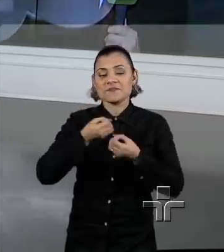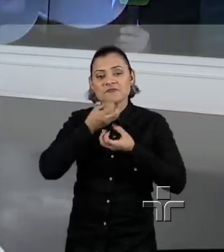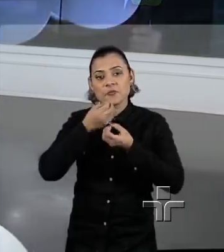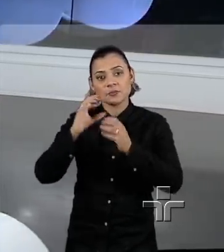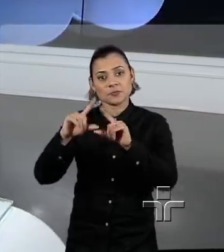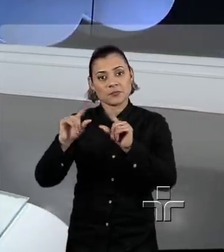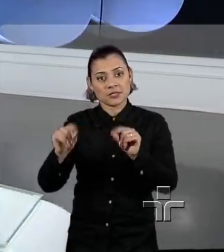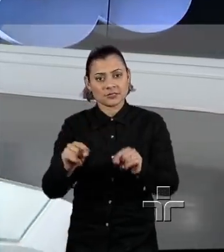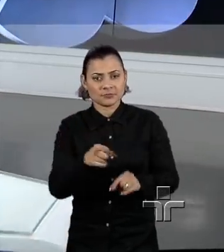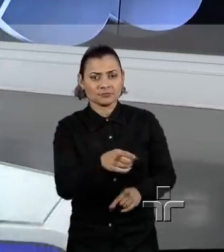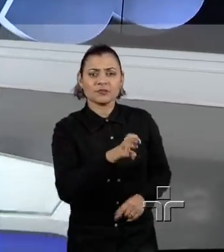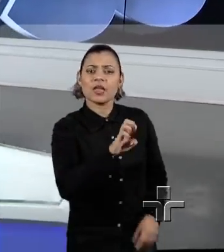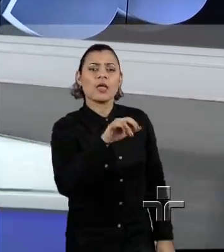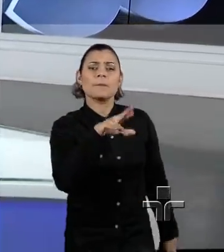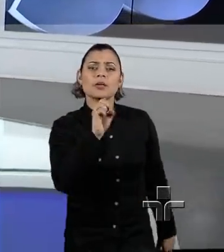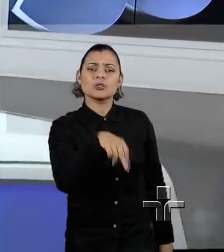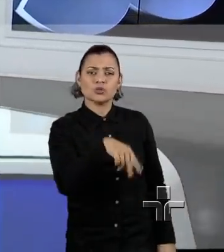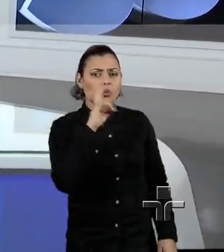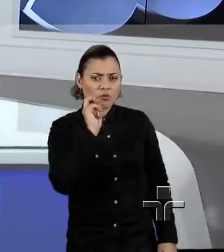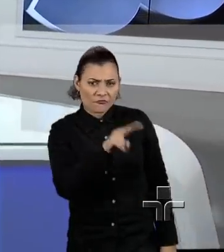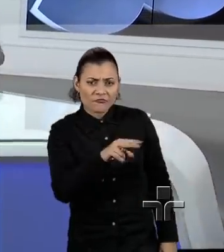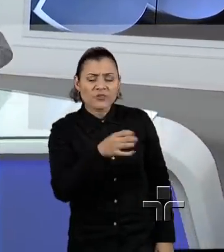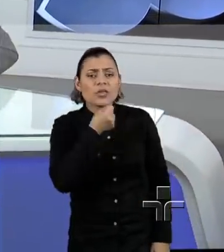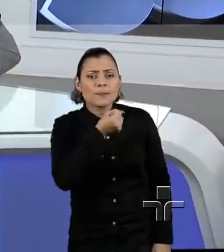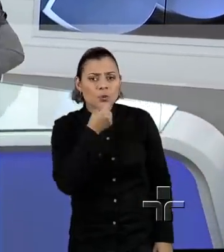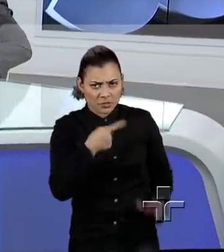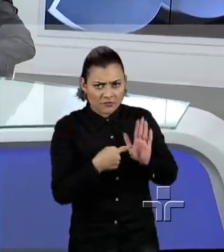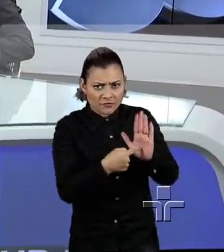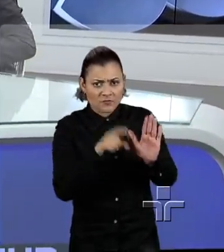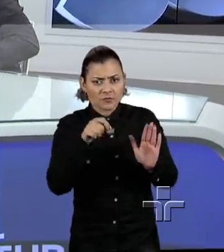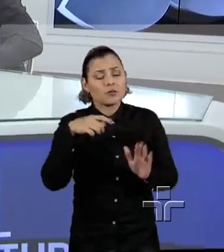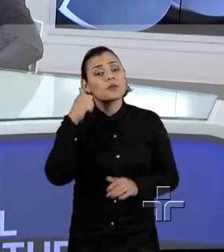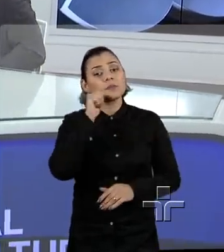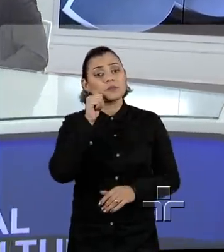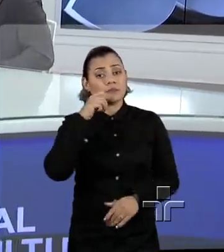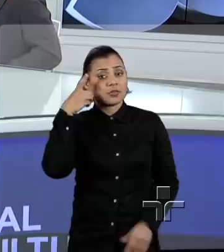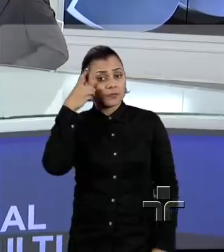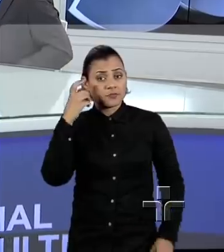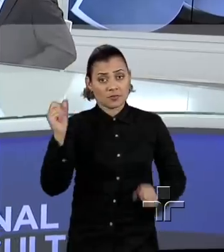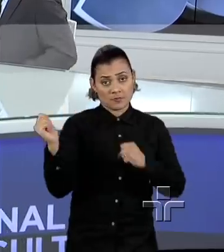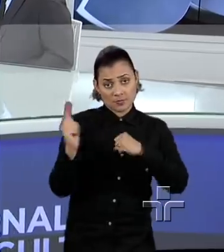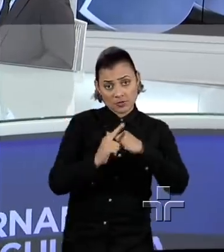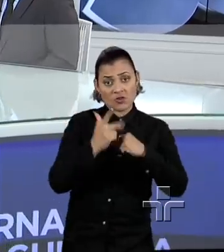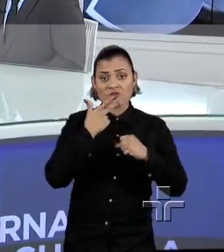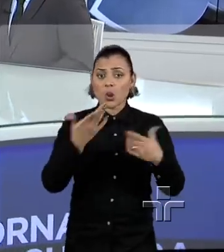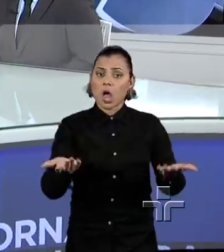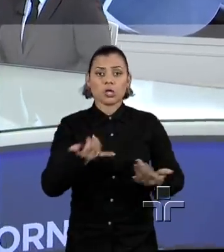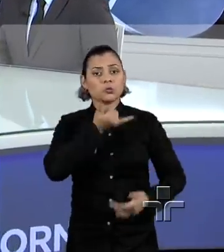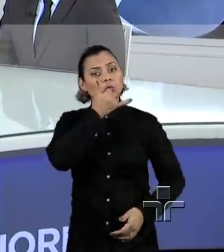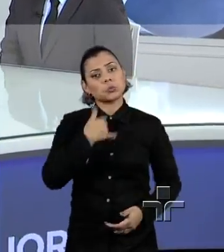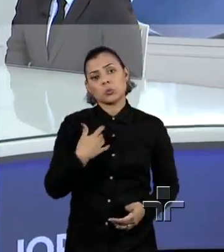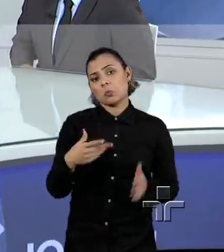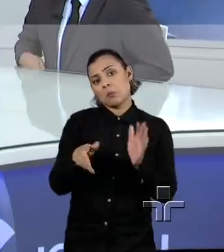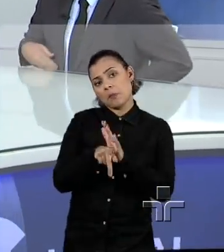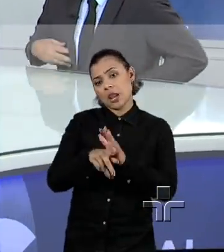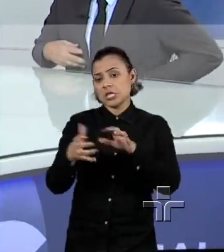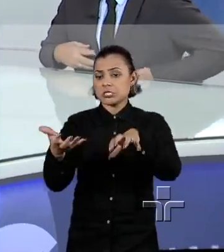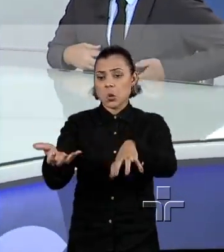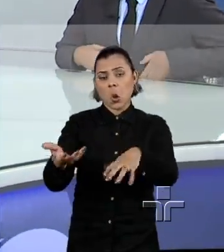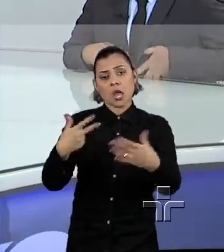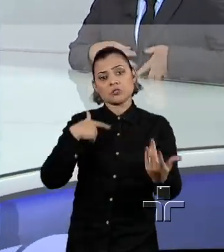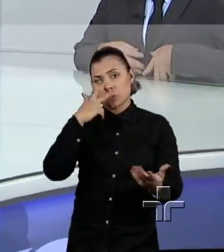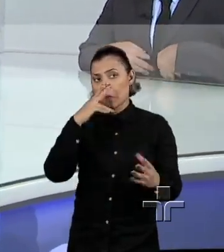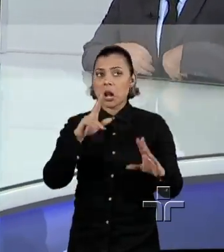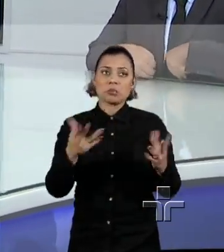Emerson Capaz, eu ouvi ali na reportagem a deputada do PSOL dizendo que não há clima no Congresso. Clima é por conta